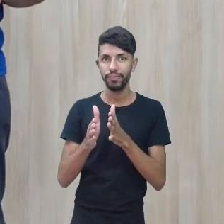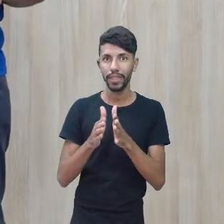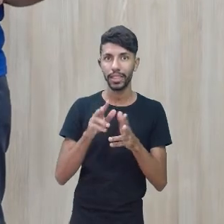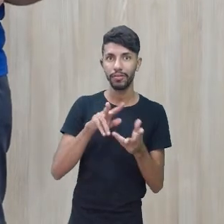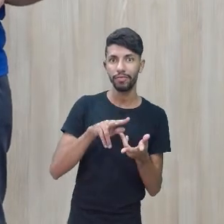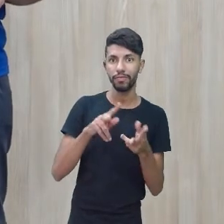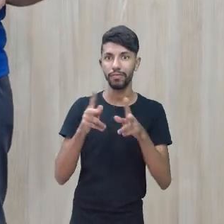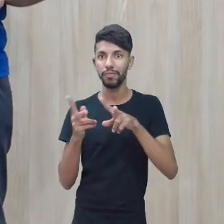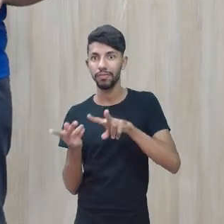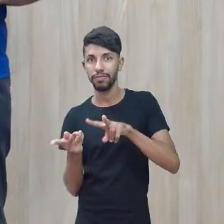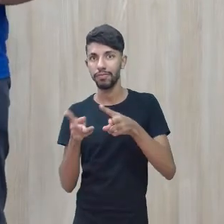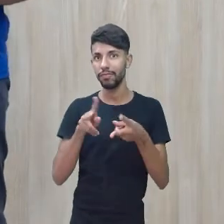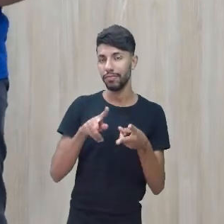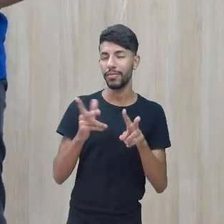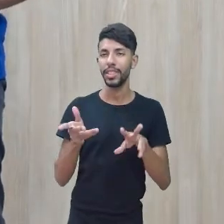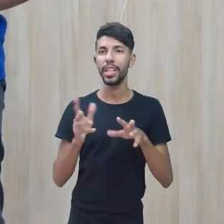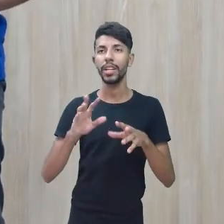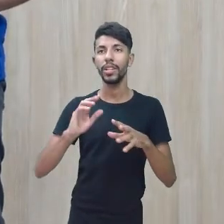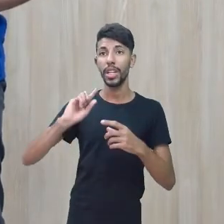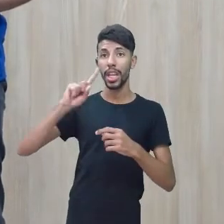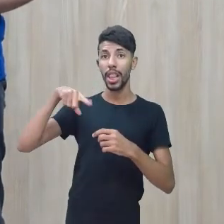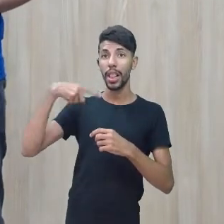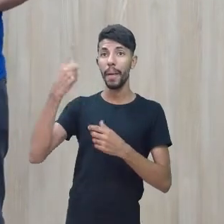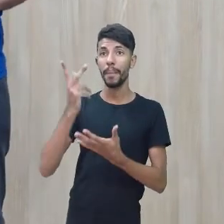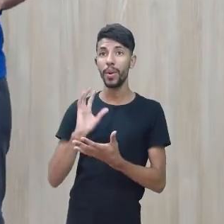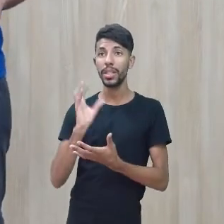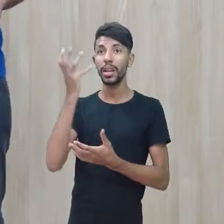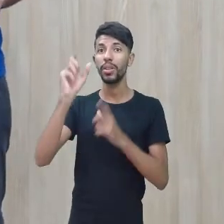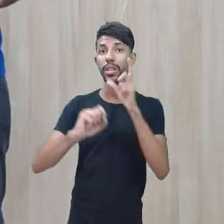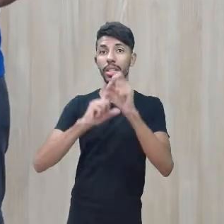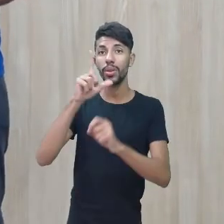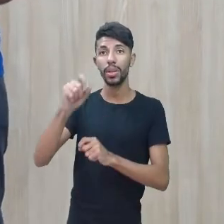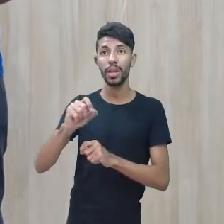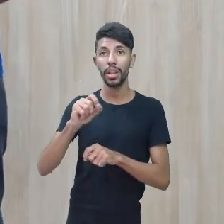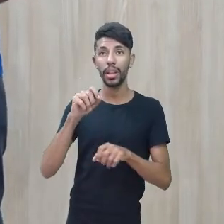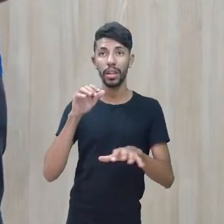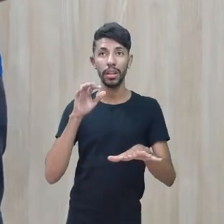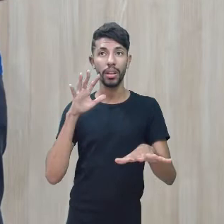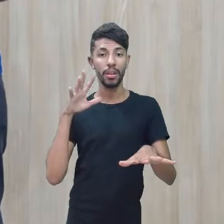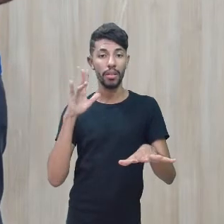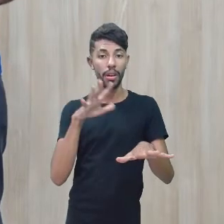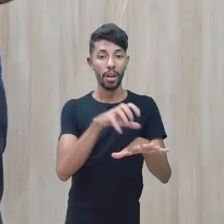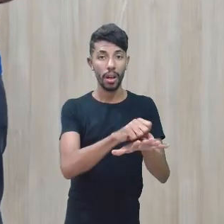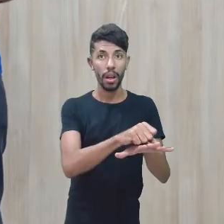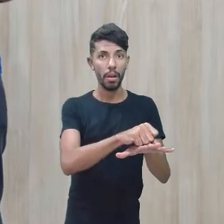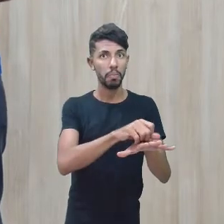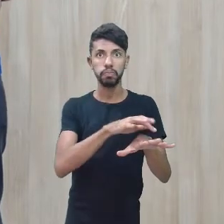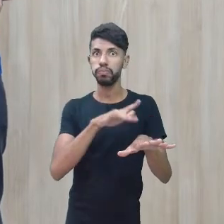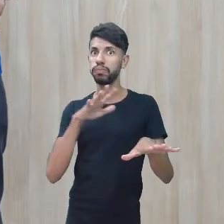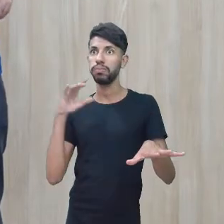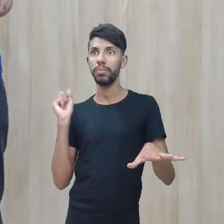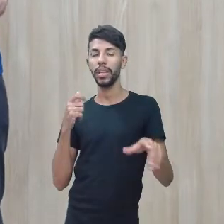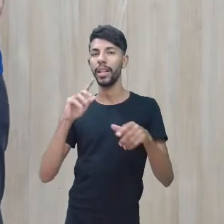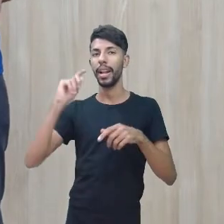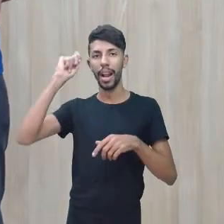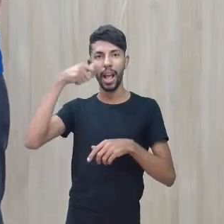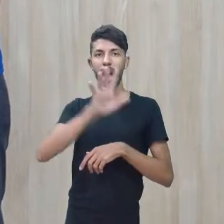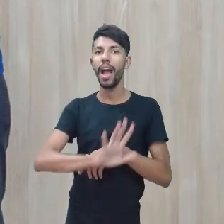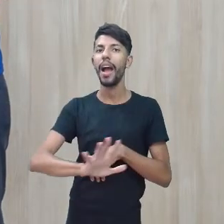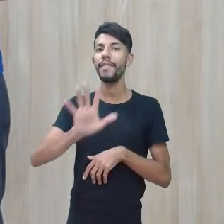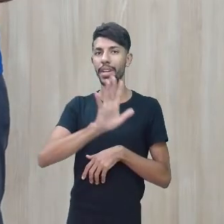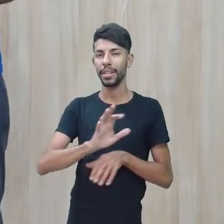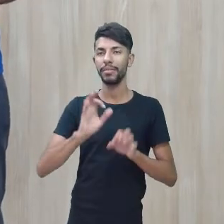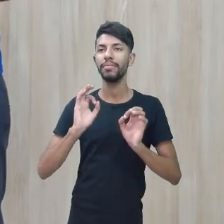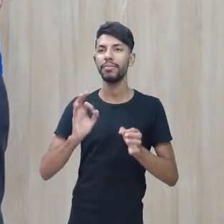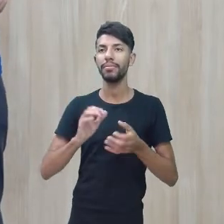vai acarretar mais na frente numa coisinha chamada descolonização da África. Tranquilo,